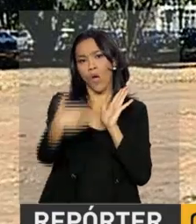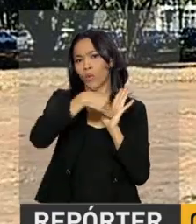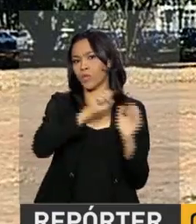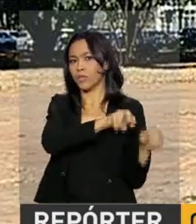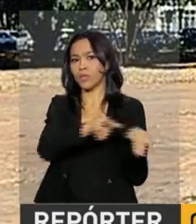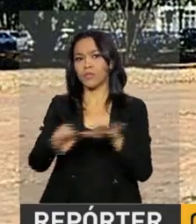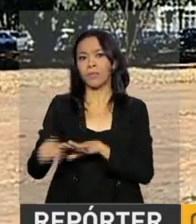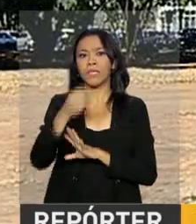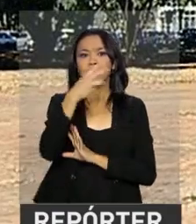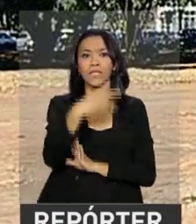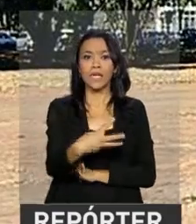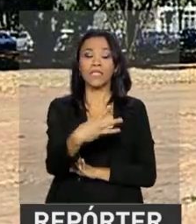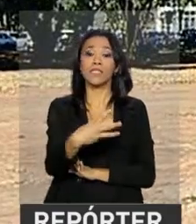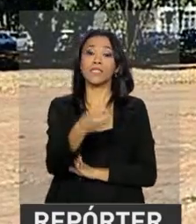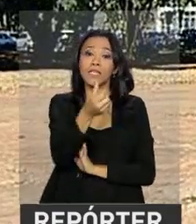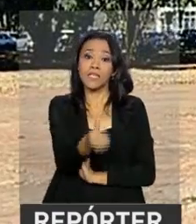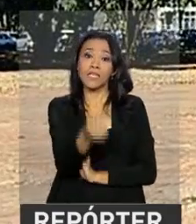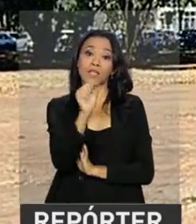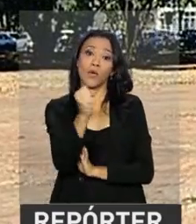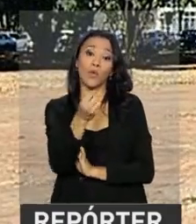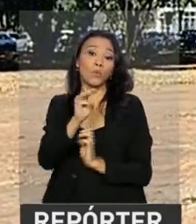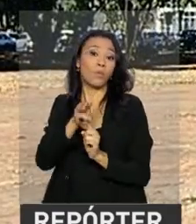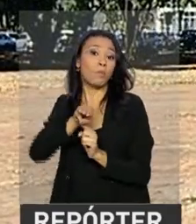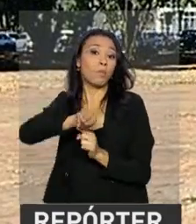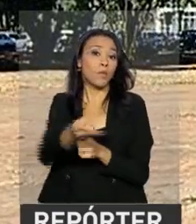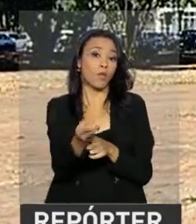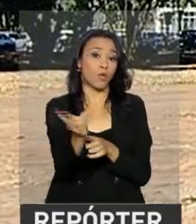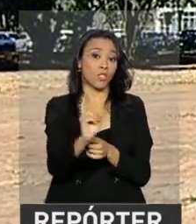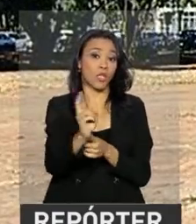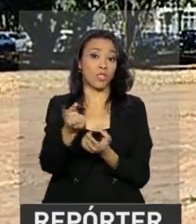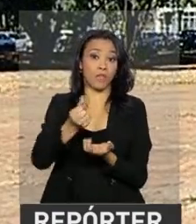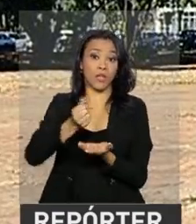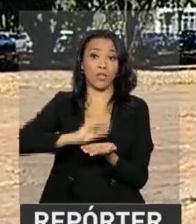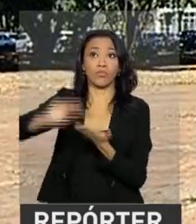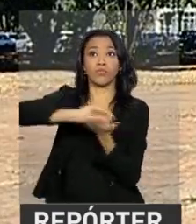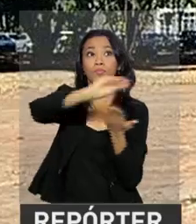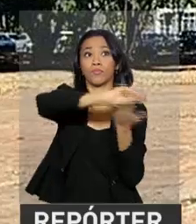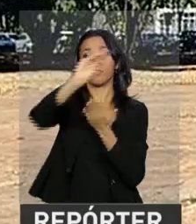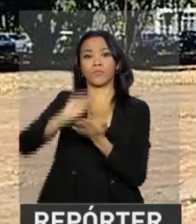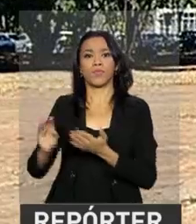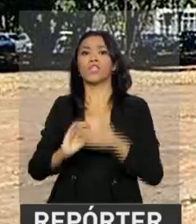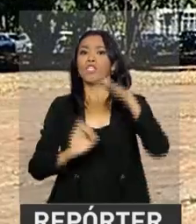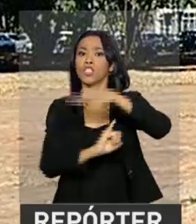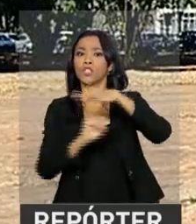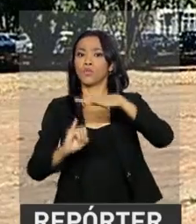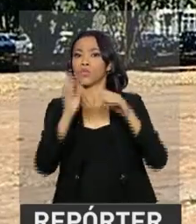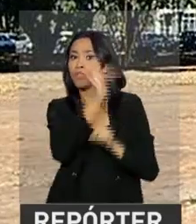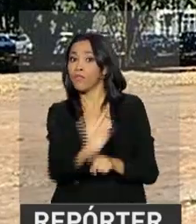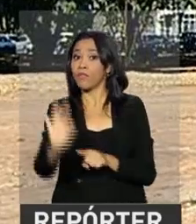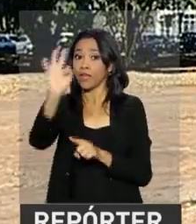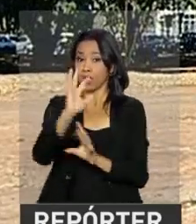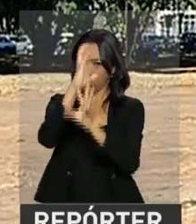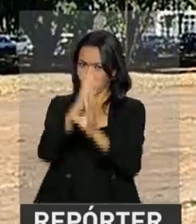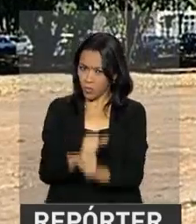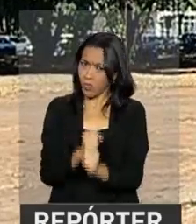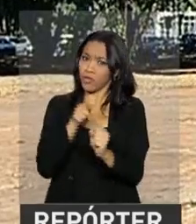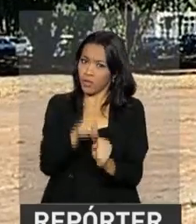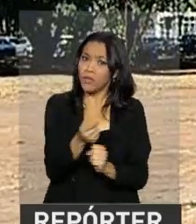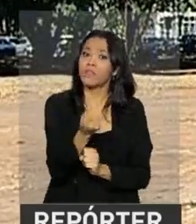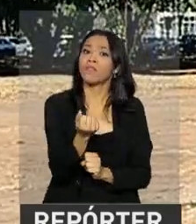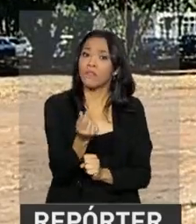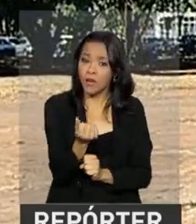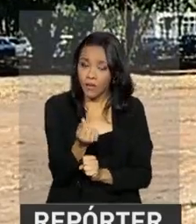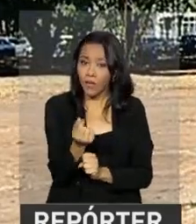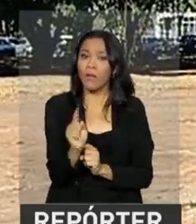semana, 368 milhões de reais para instituições federais de ensino, somando esse valor